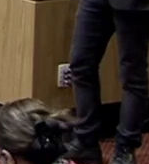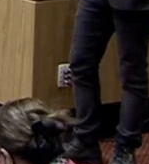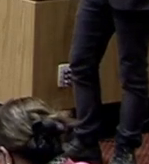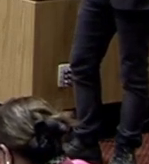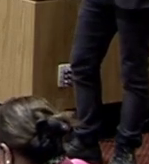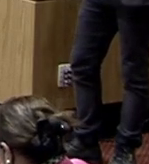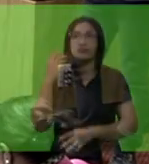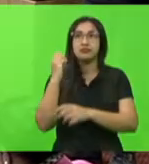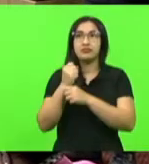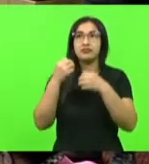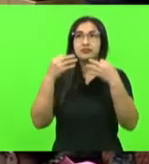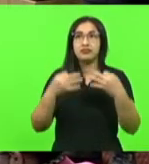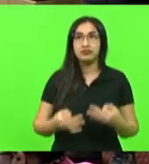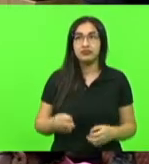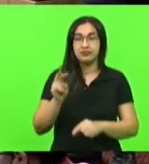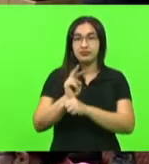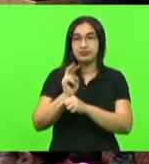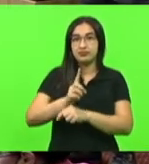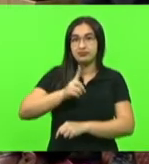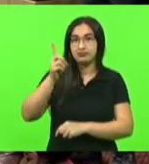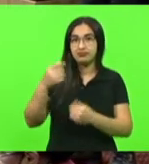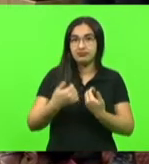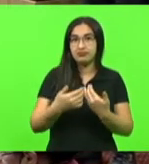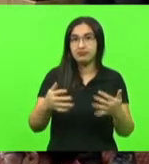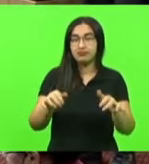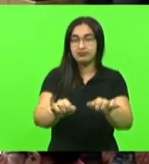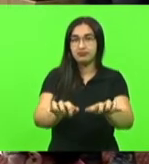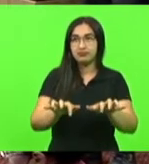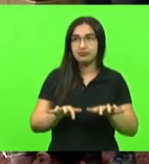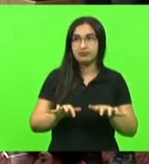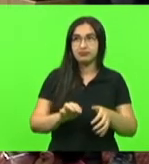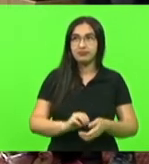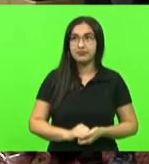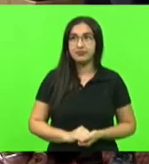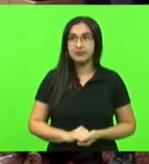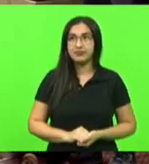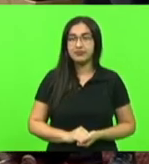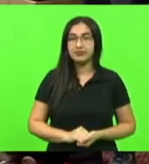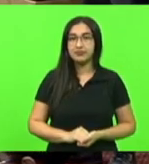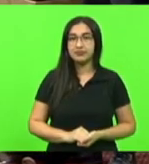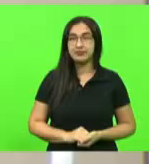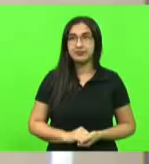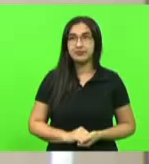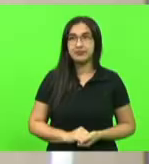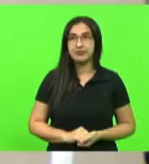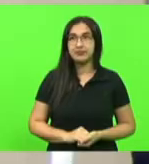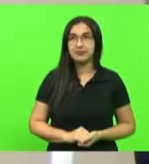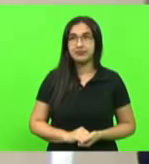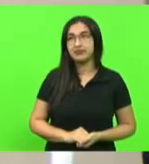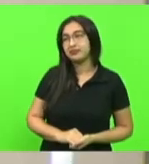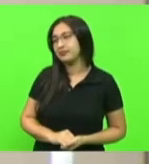Havendo corregimental e sob a proteção de Deus, os declaro aberta a presente sessão extraordinária.